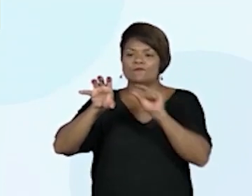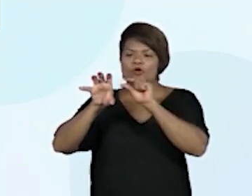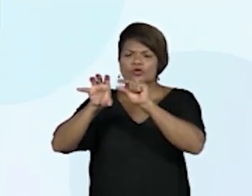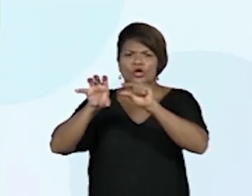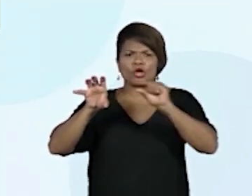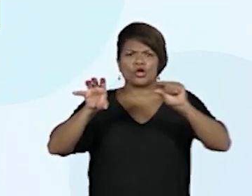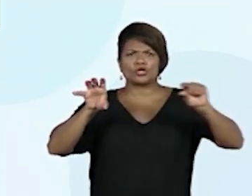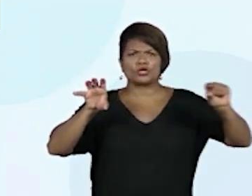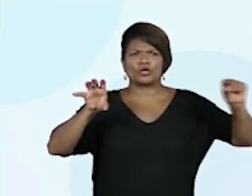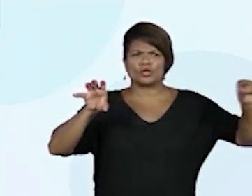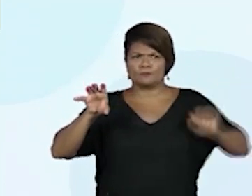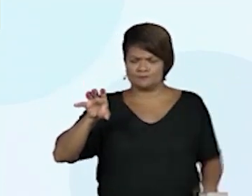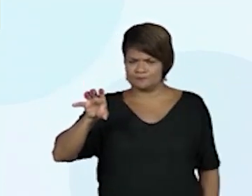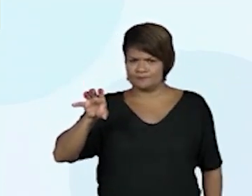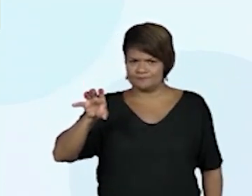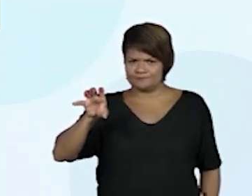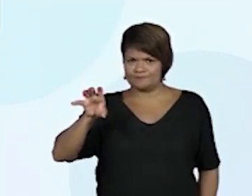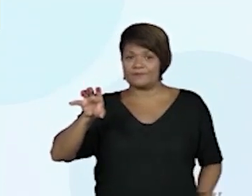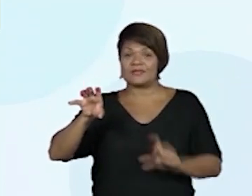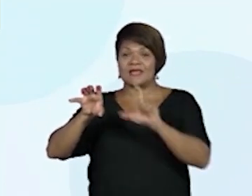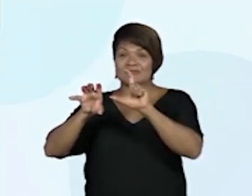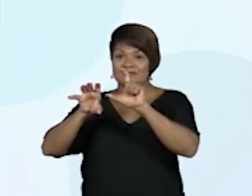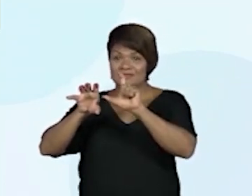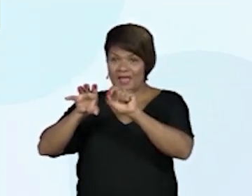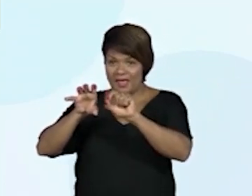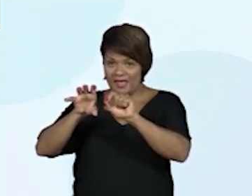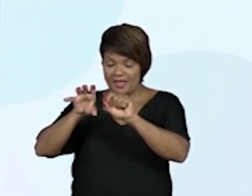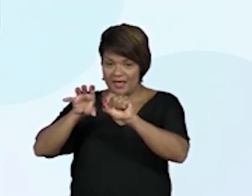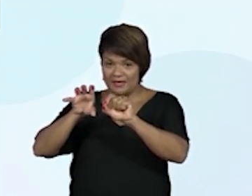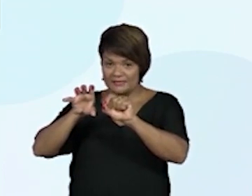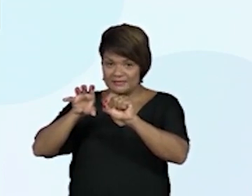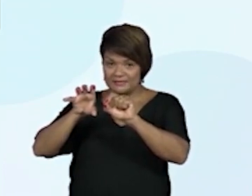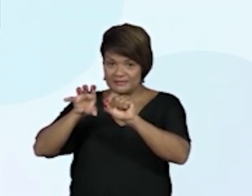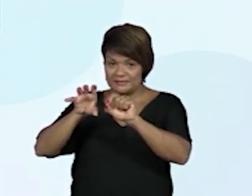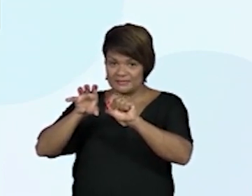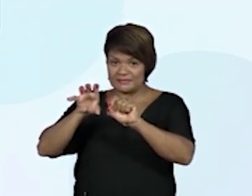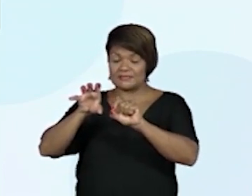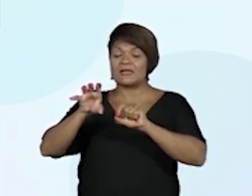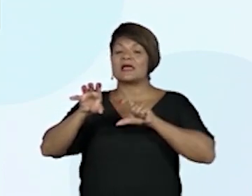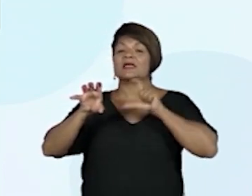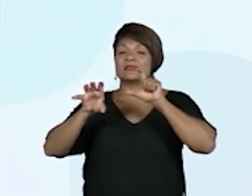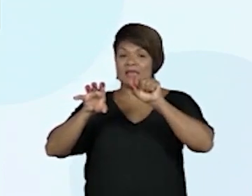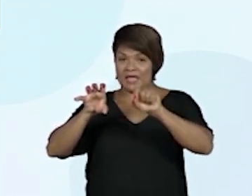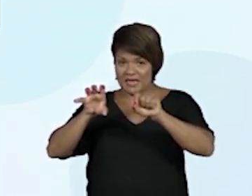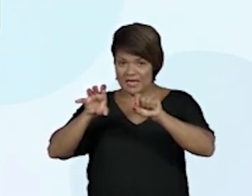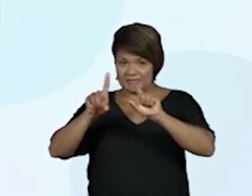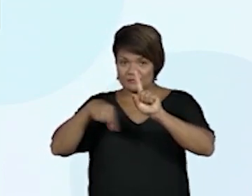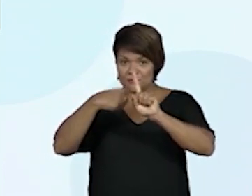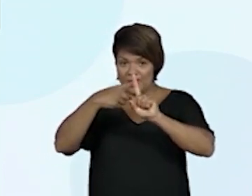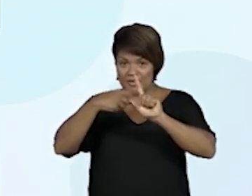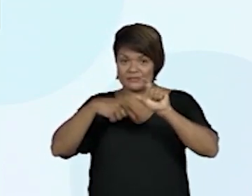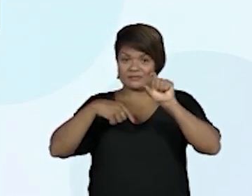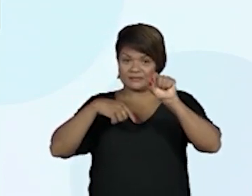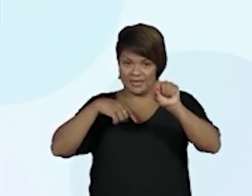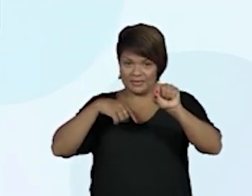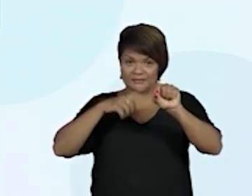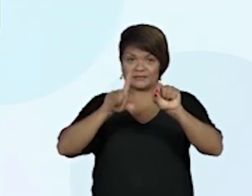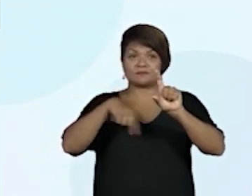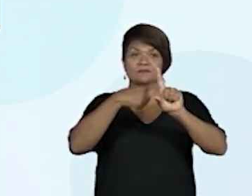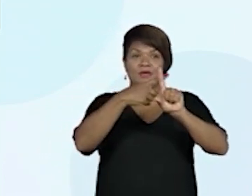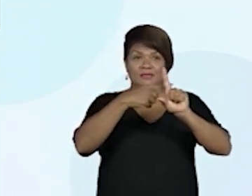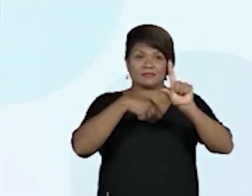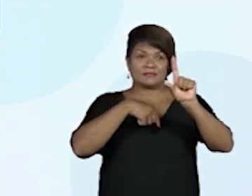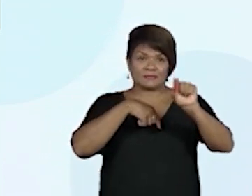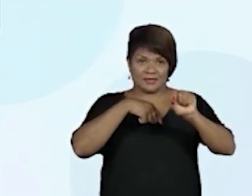lá. 10 mais 10 mais 10 mais